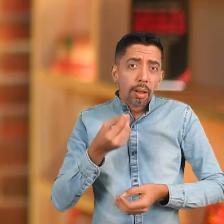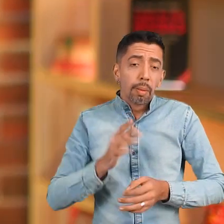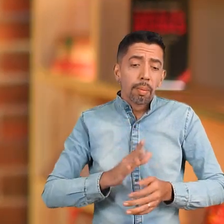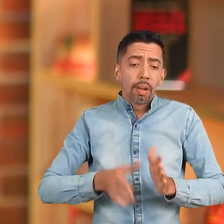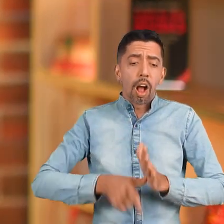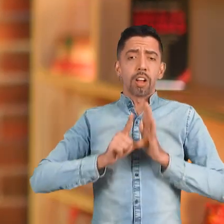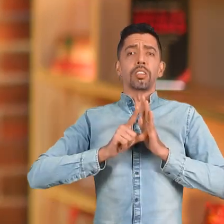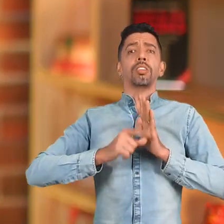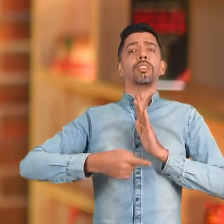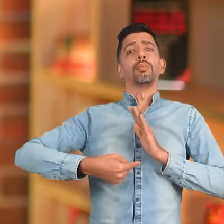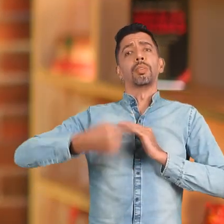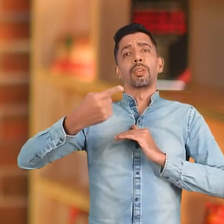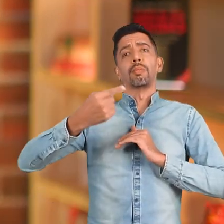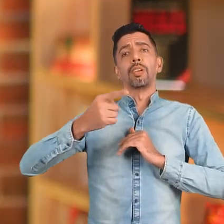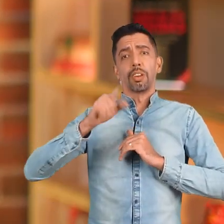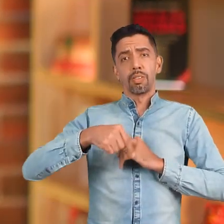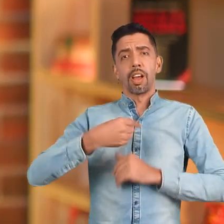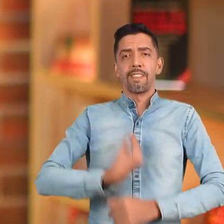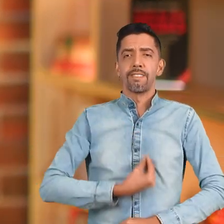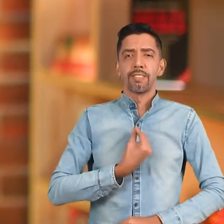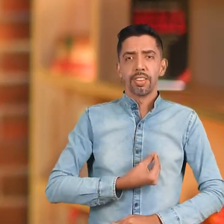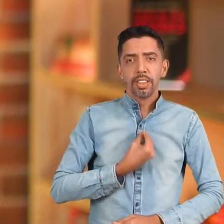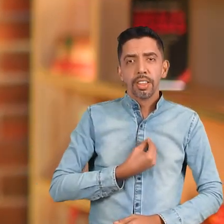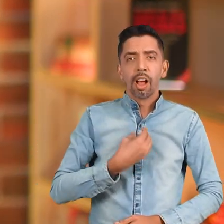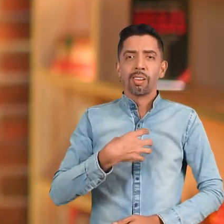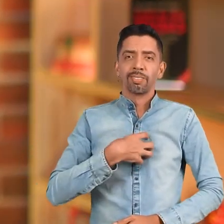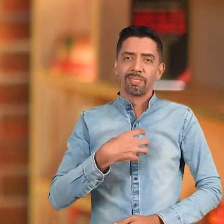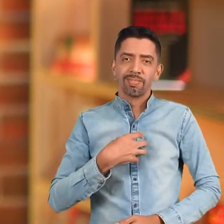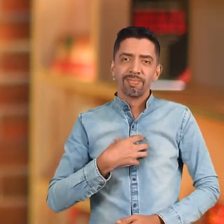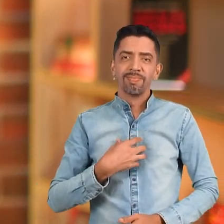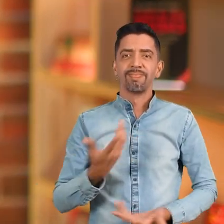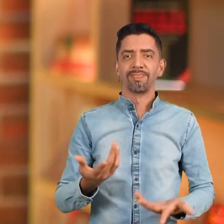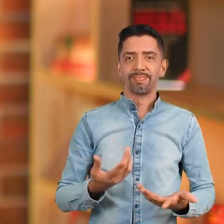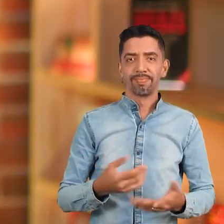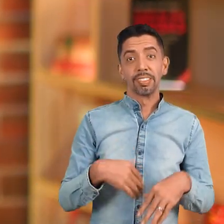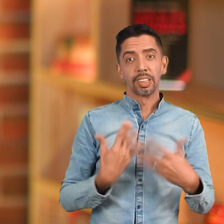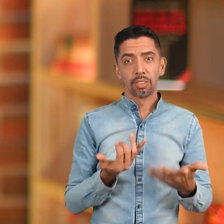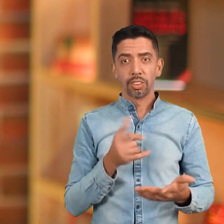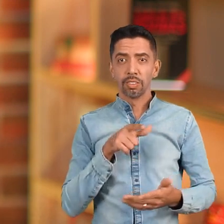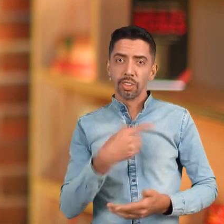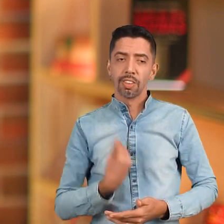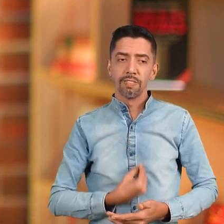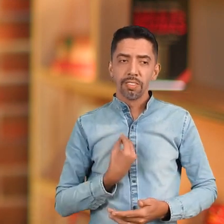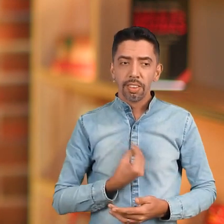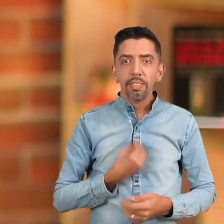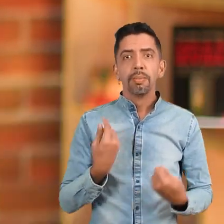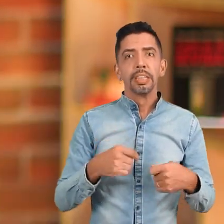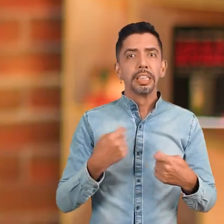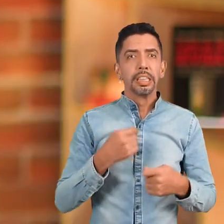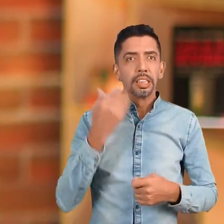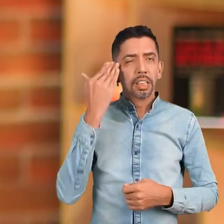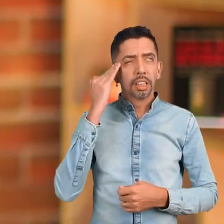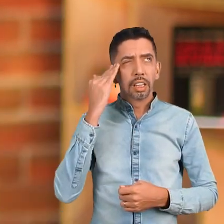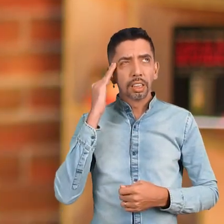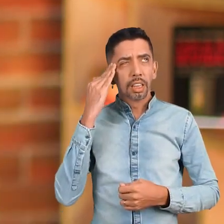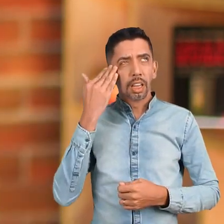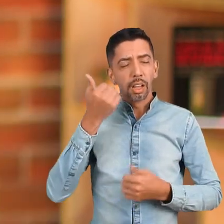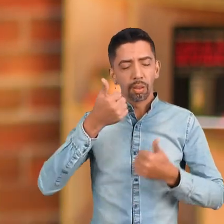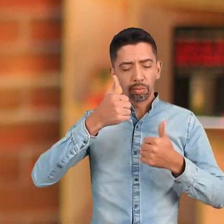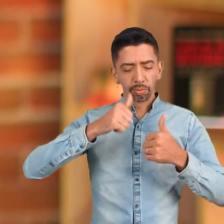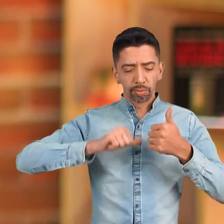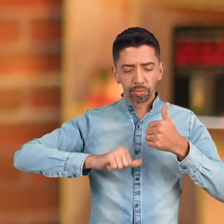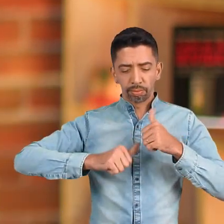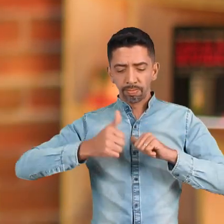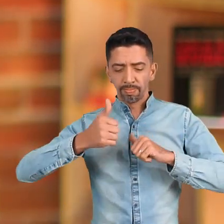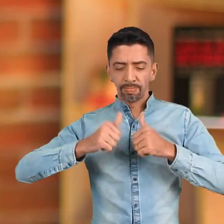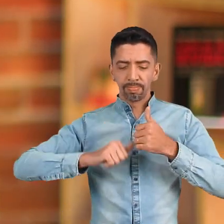Então, na educação do comportamento financeiro, nós precisamos entender, fazer uma grande reflexão e entender que nós